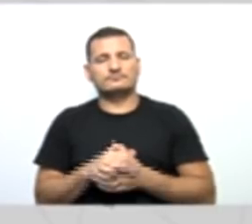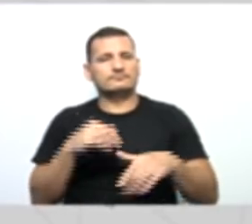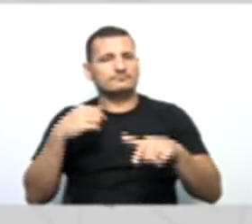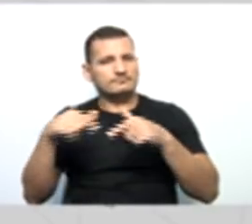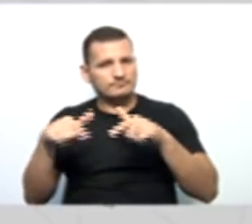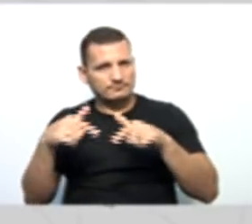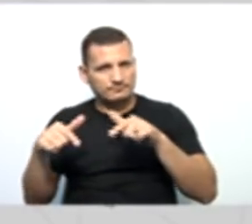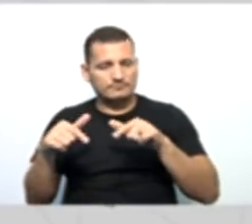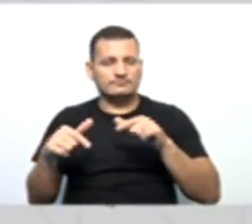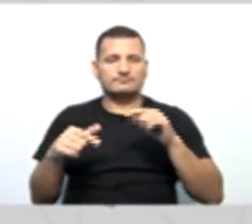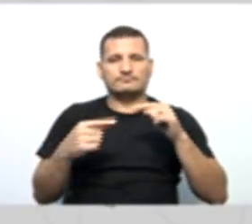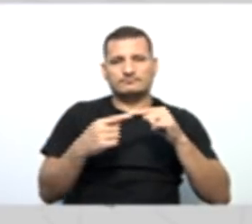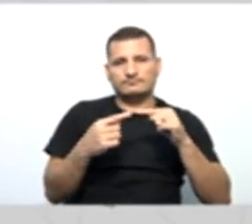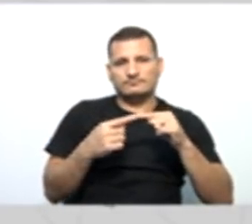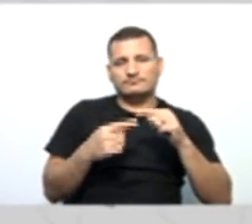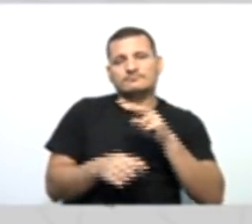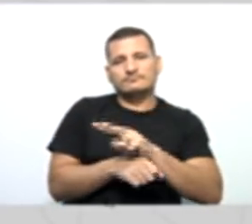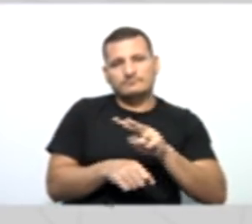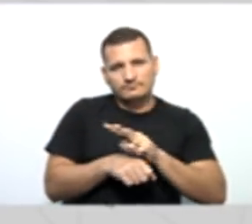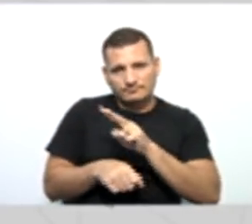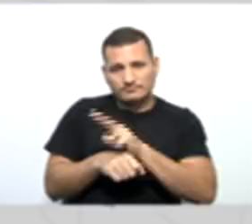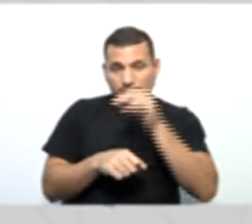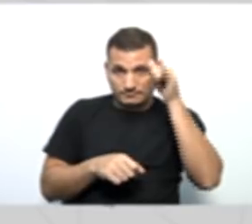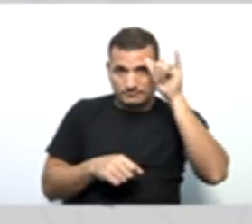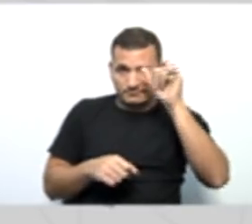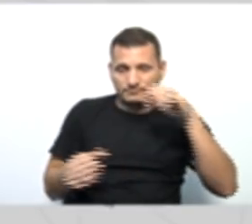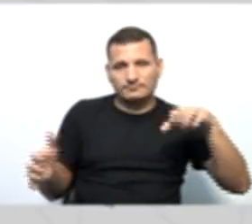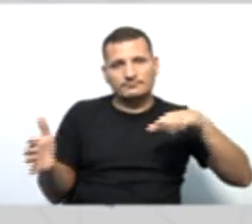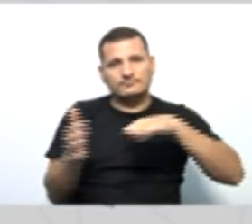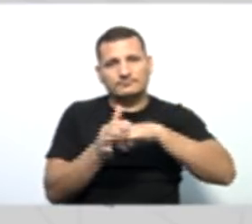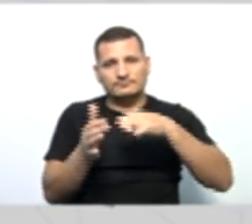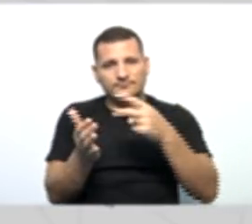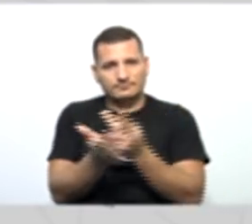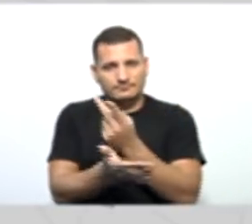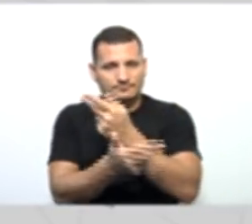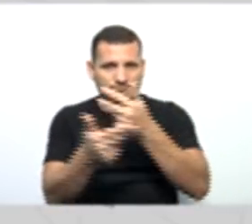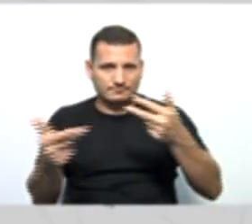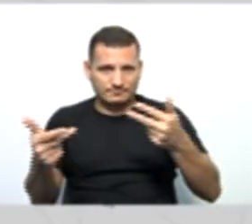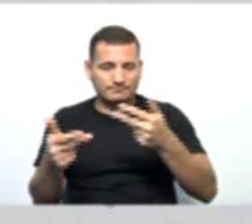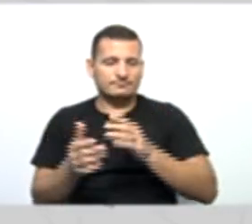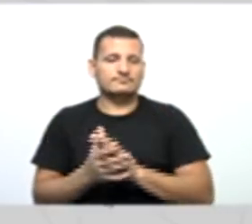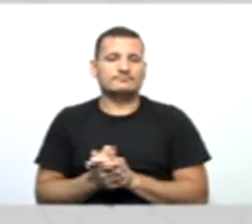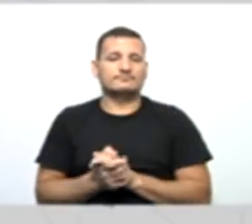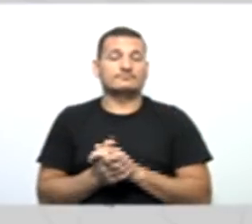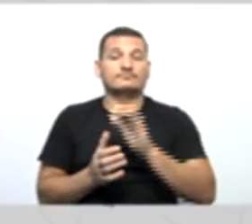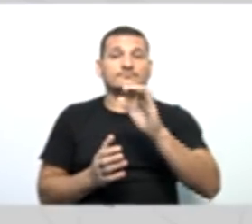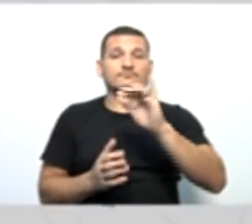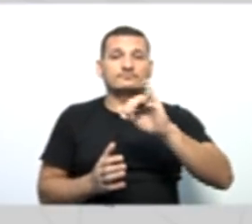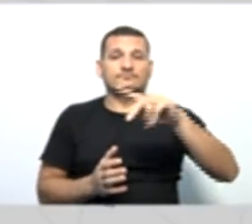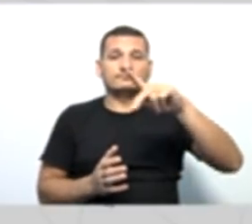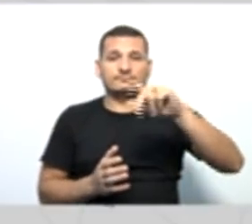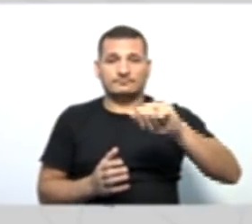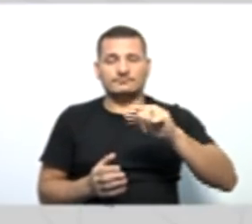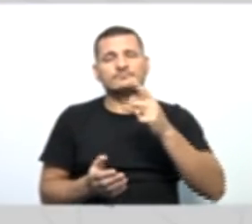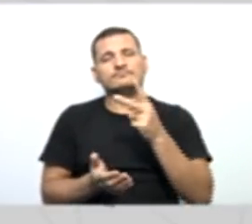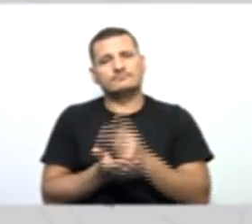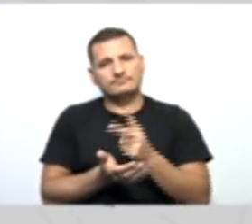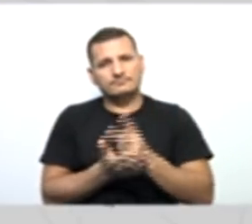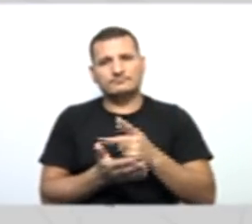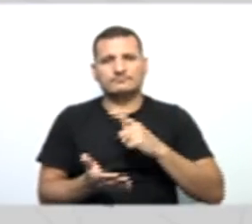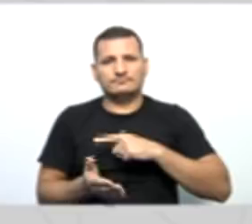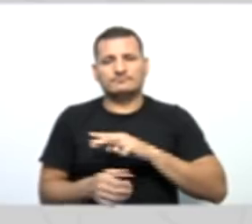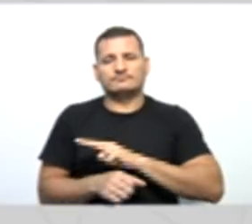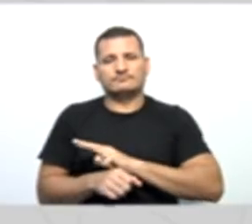a prevenção de acidente, né? A pessoa está trabalhando e sabe que ali pode acontecer algum acidente e a CIPA sempre está monitorando